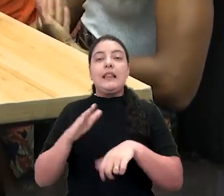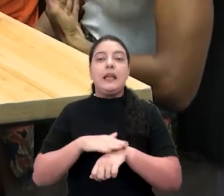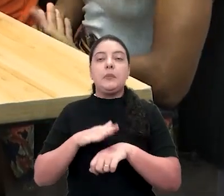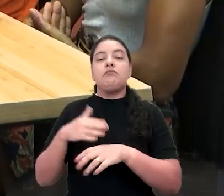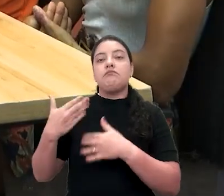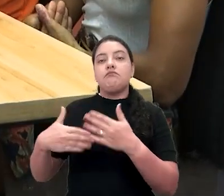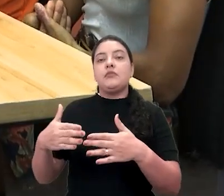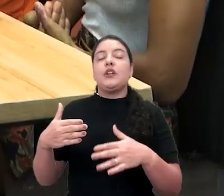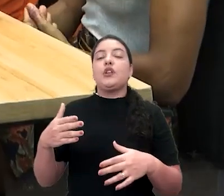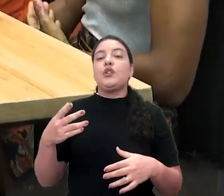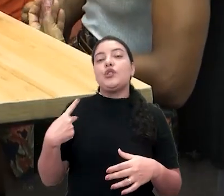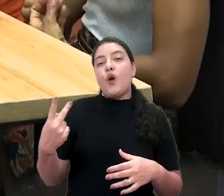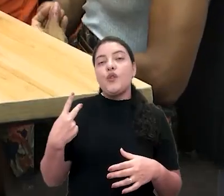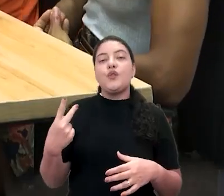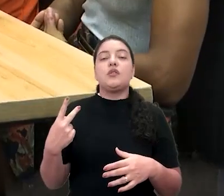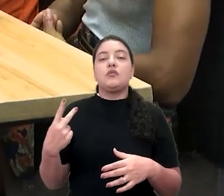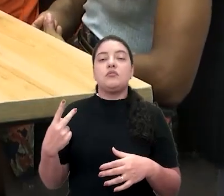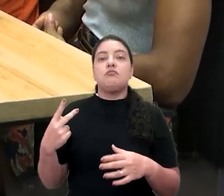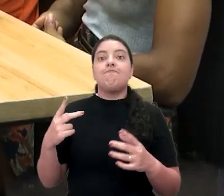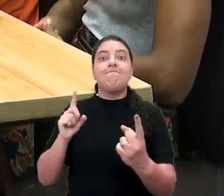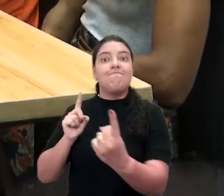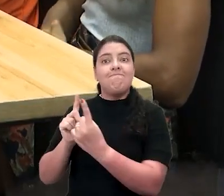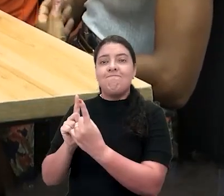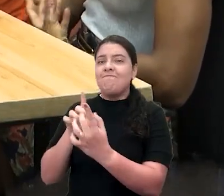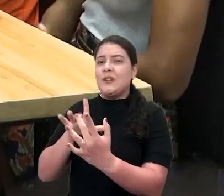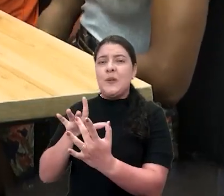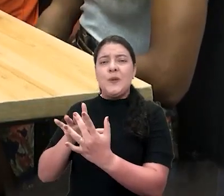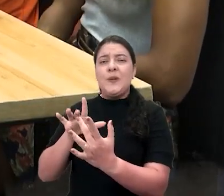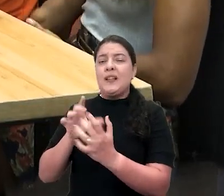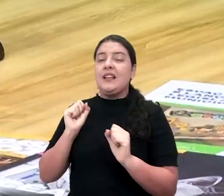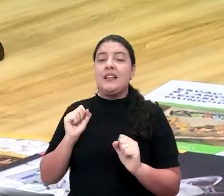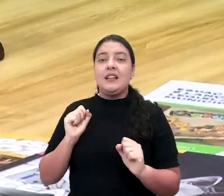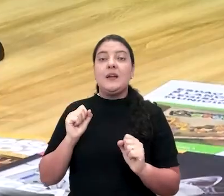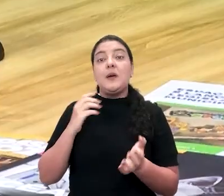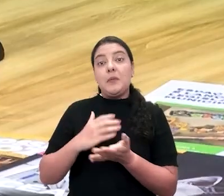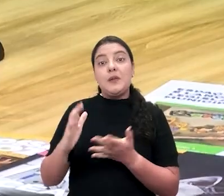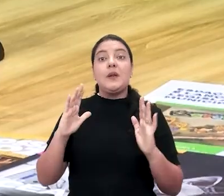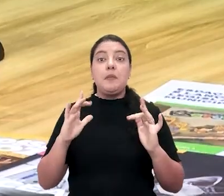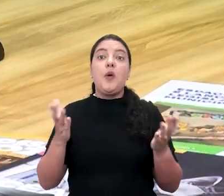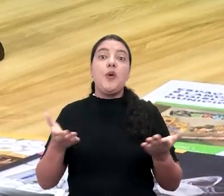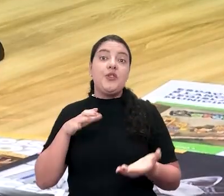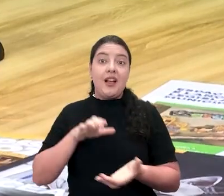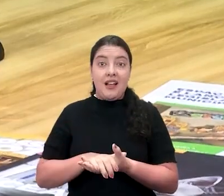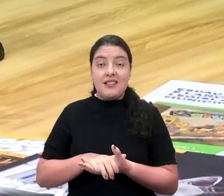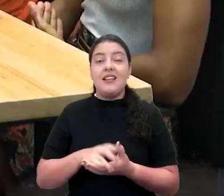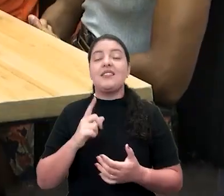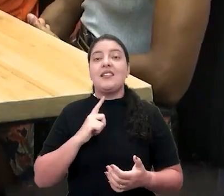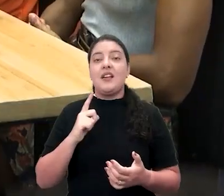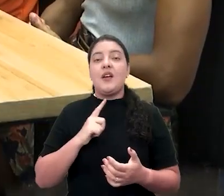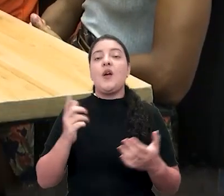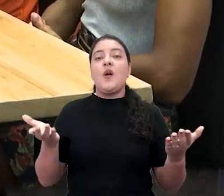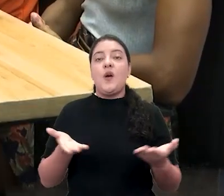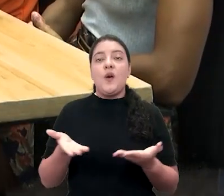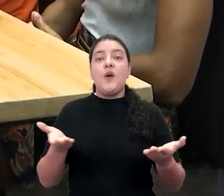tempo. Acabou que a gente se aproximou muito. A gente passou a namorar, hoje a gente é casado. E hoje